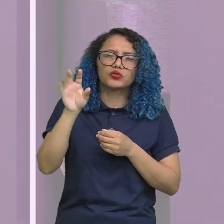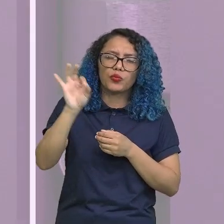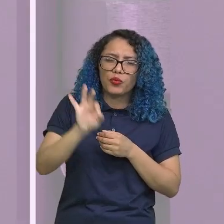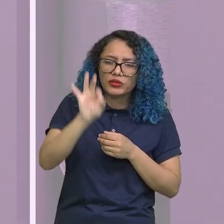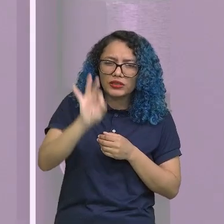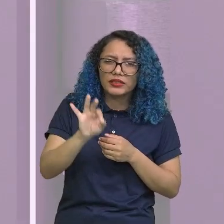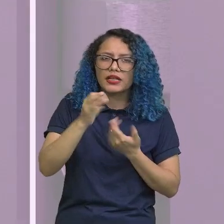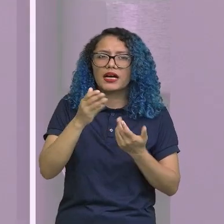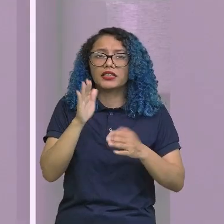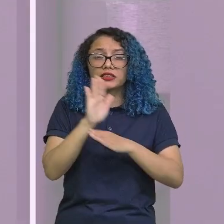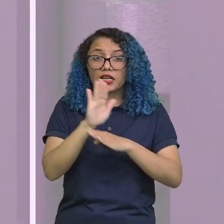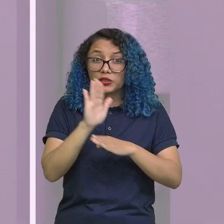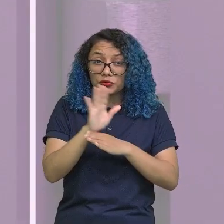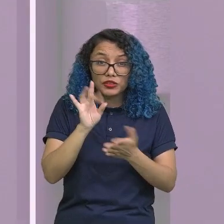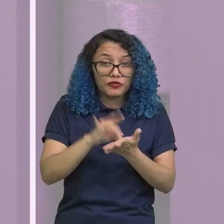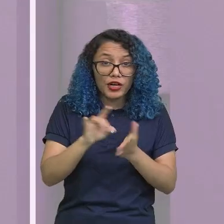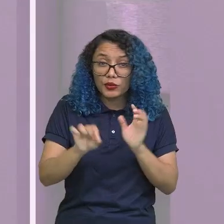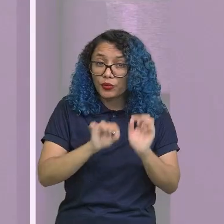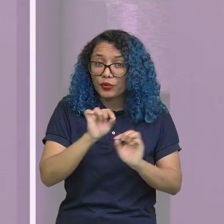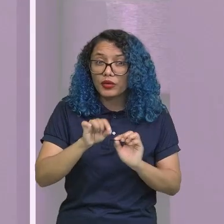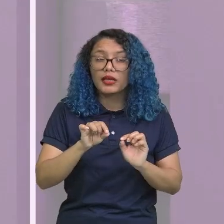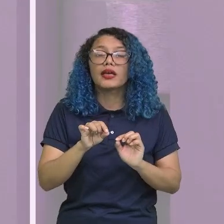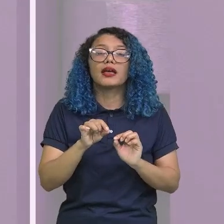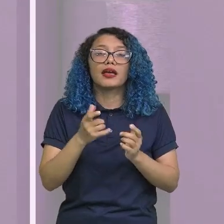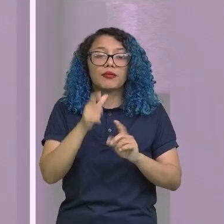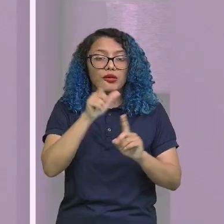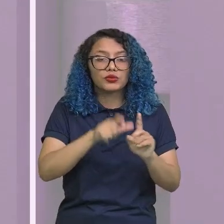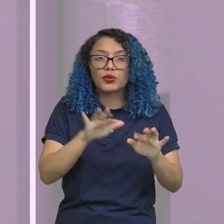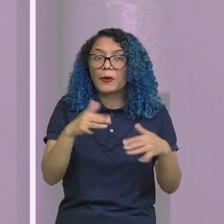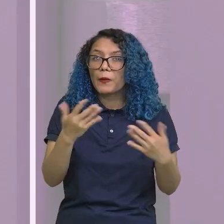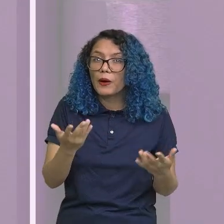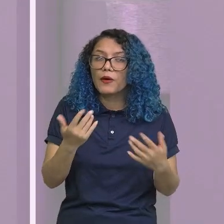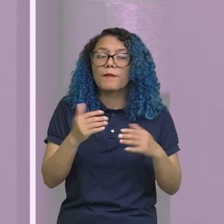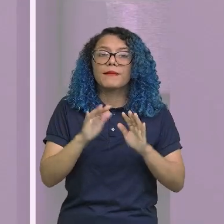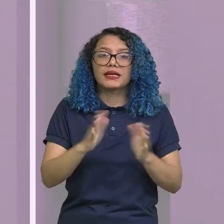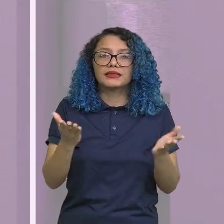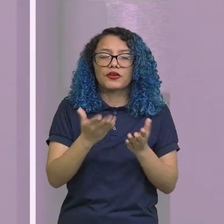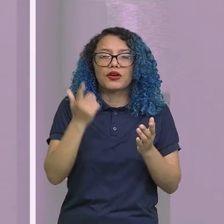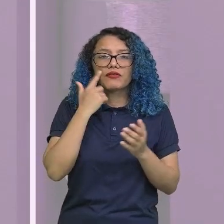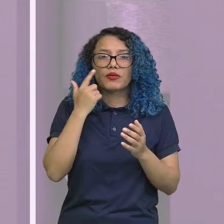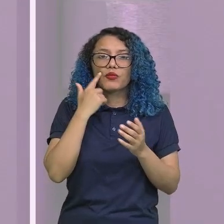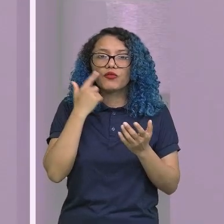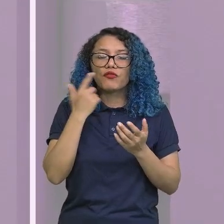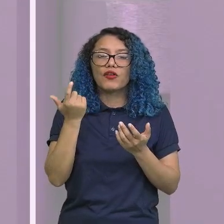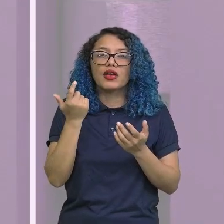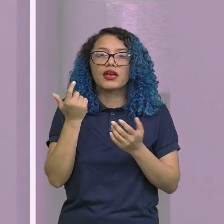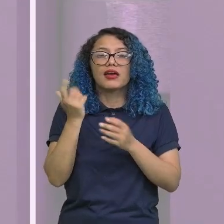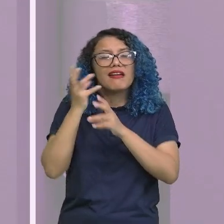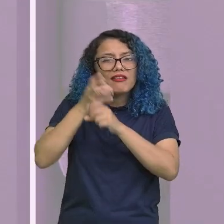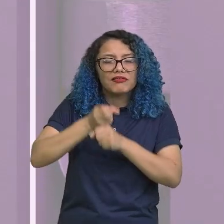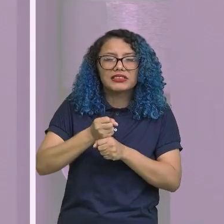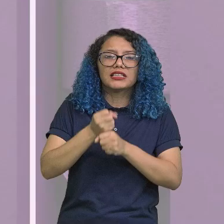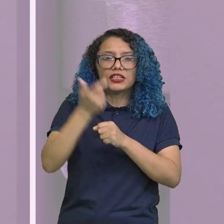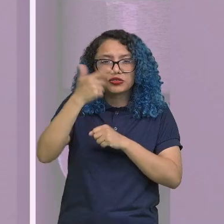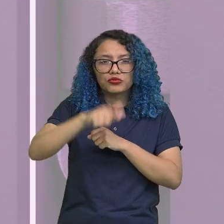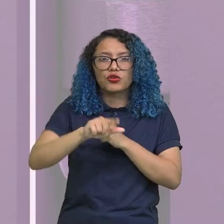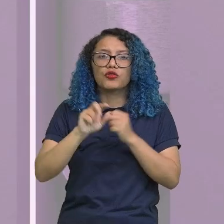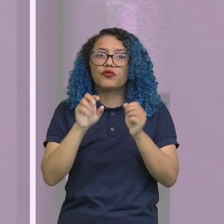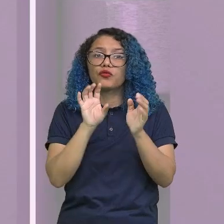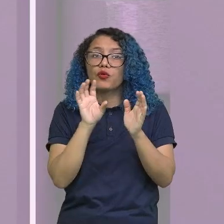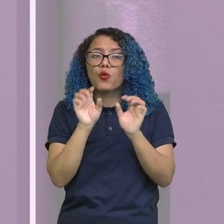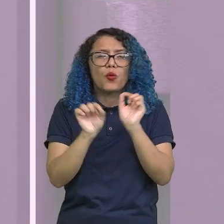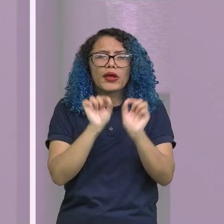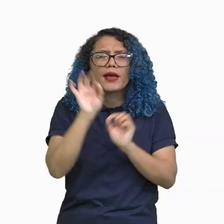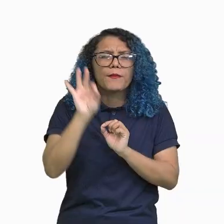ela favorece, de fato, quem ela favorece, mas agora juntos nós vamos relembrar o que é porcentagem. E se você ainda não